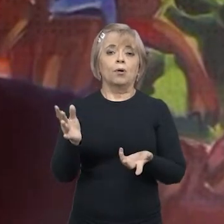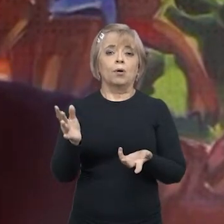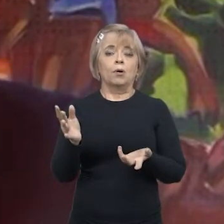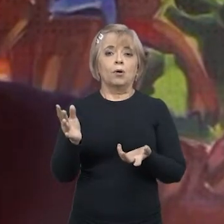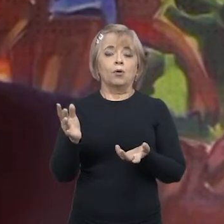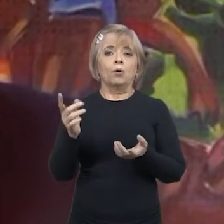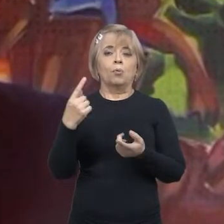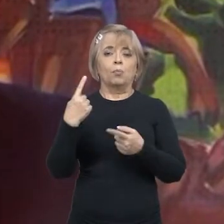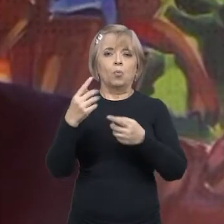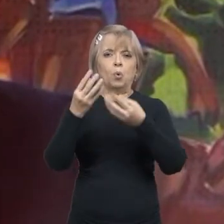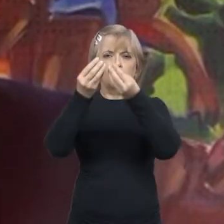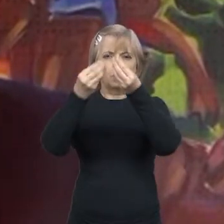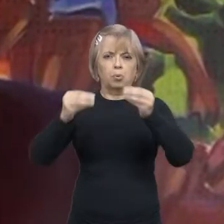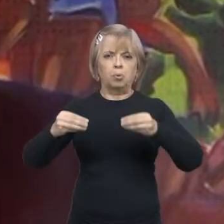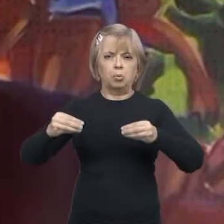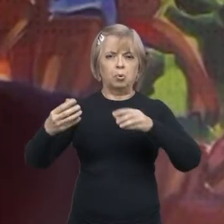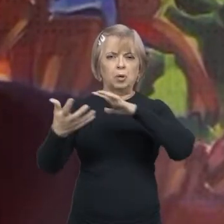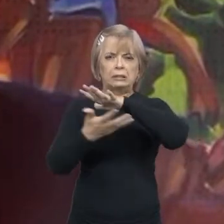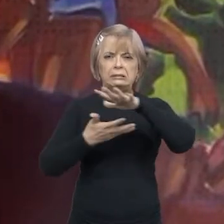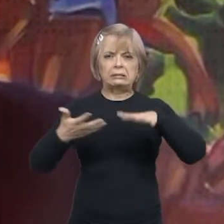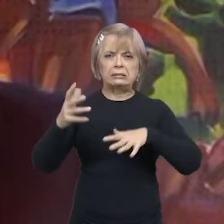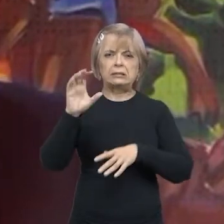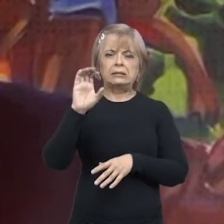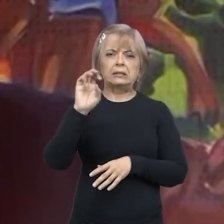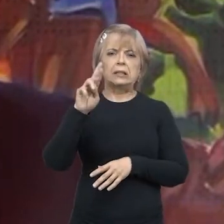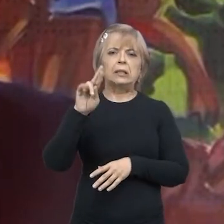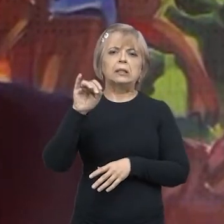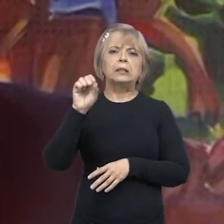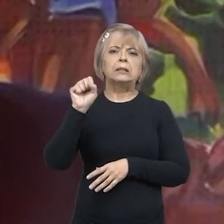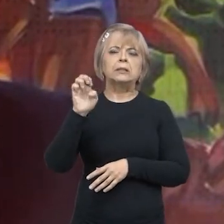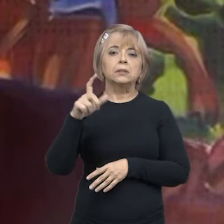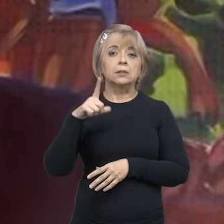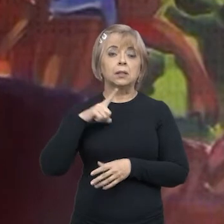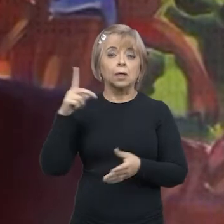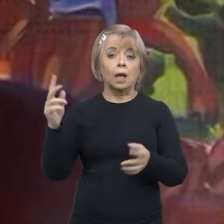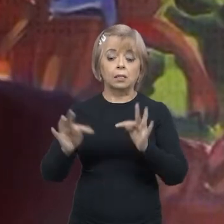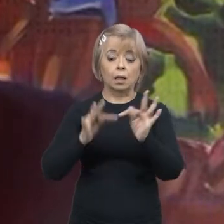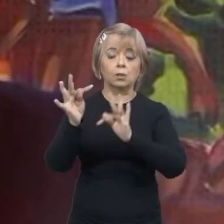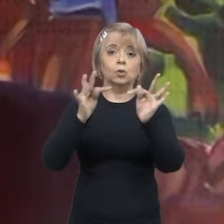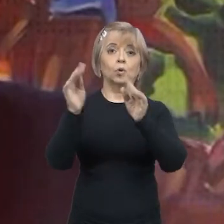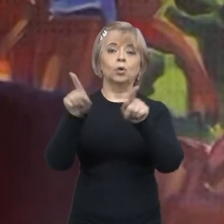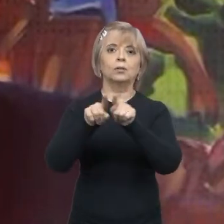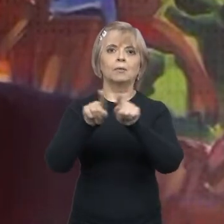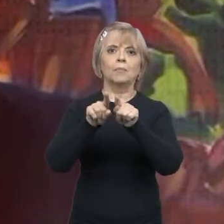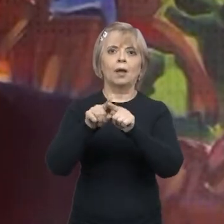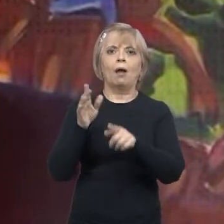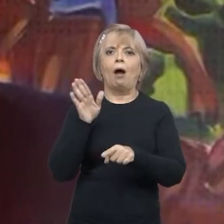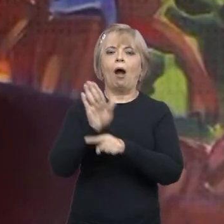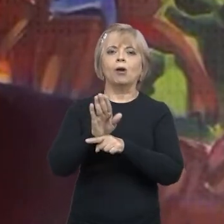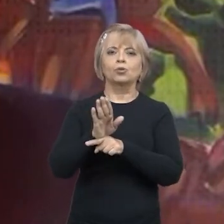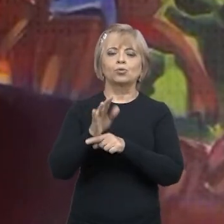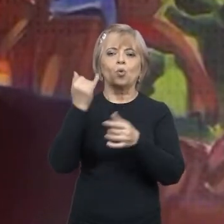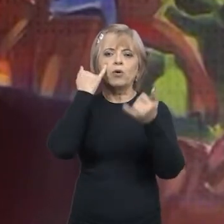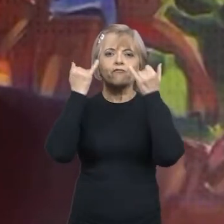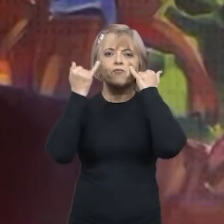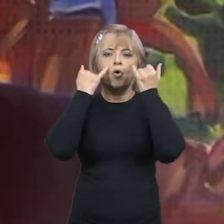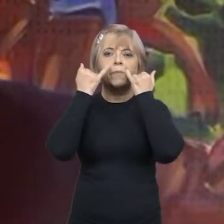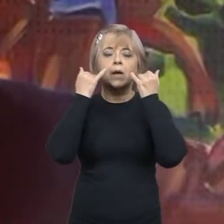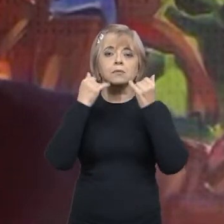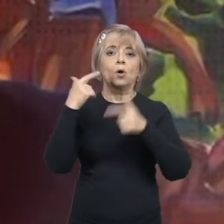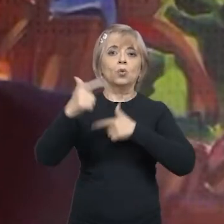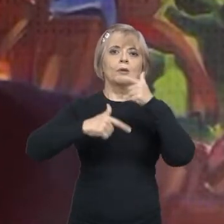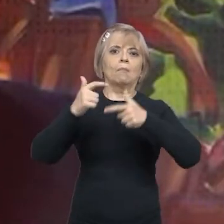crise trouxe novos desafios, mas também porque a tecnologia emplacou e isso acelerou muito o fluxo das